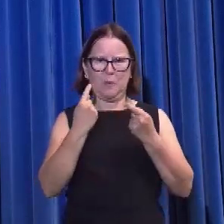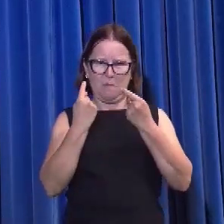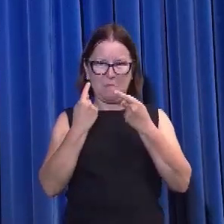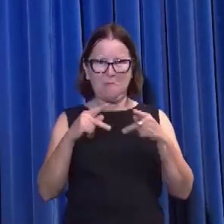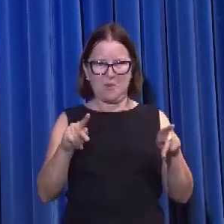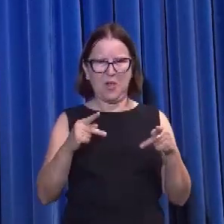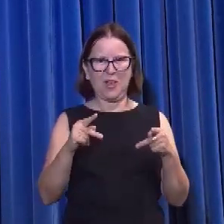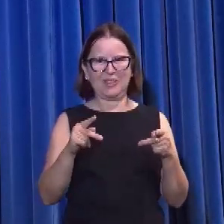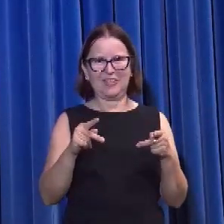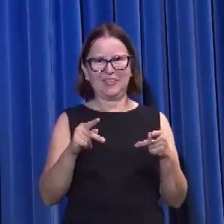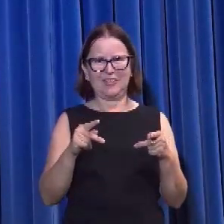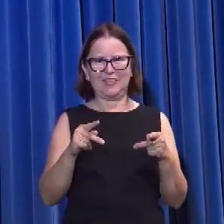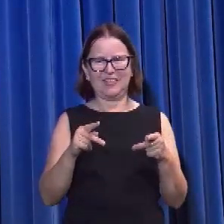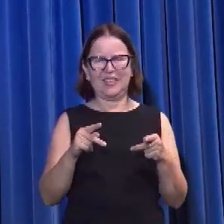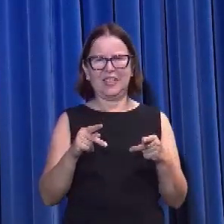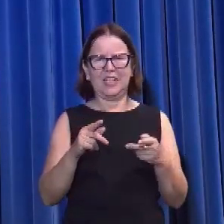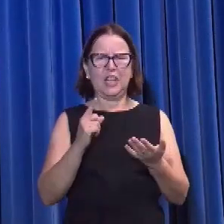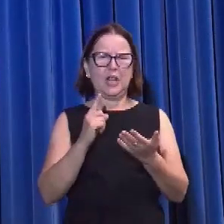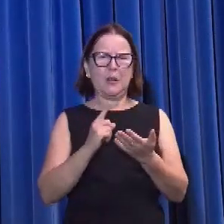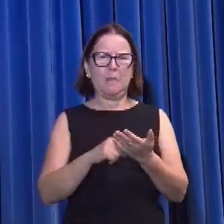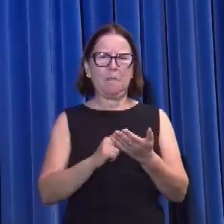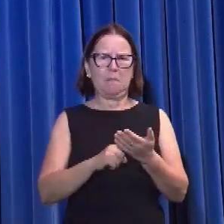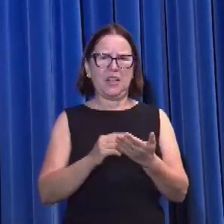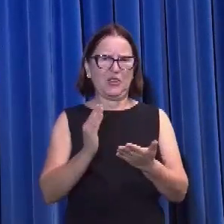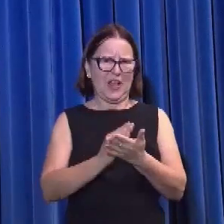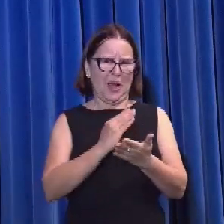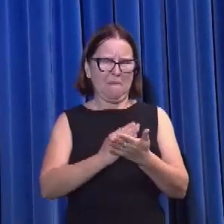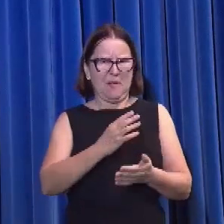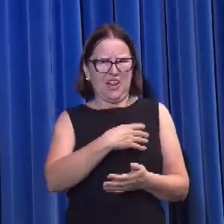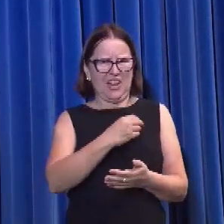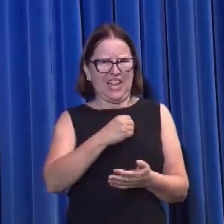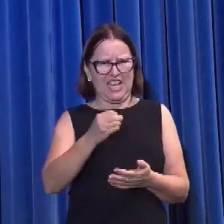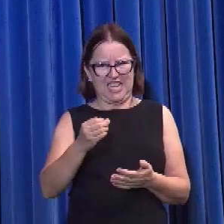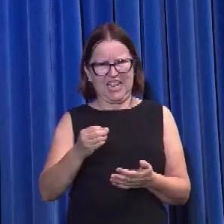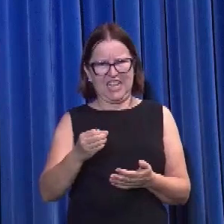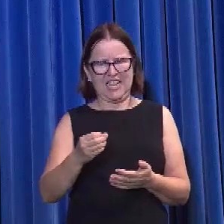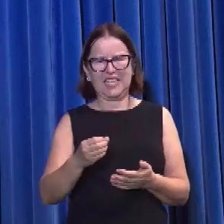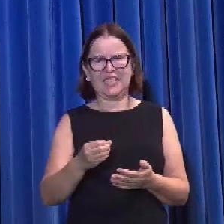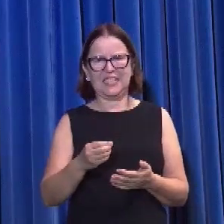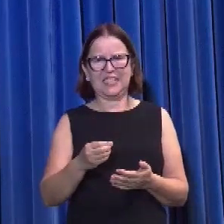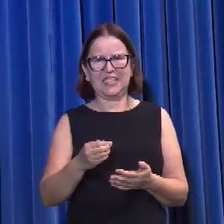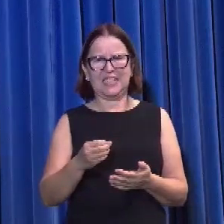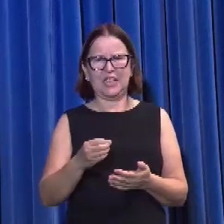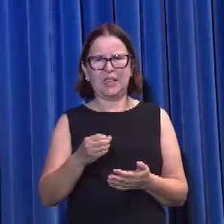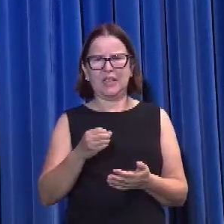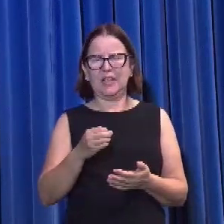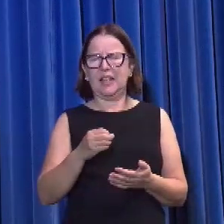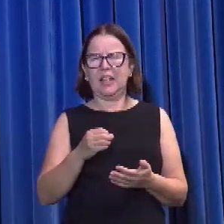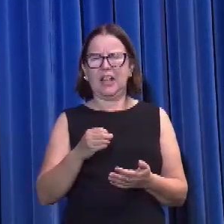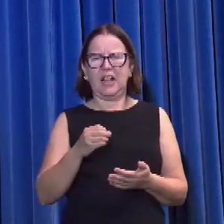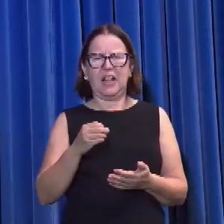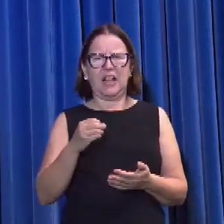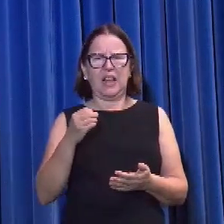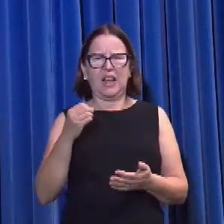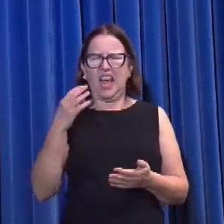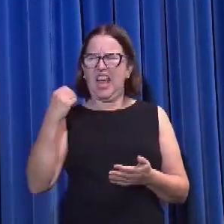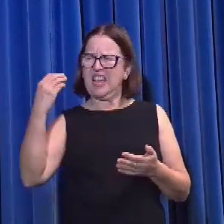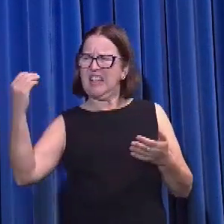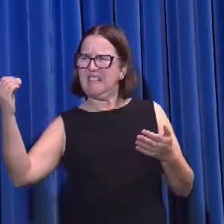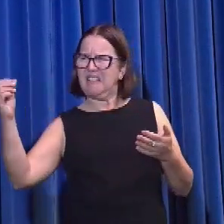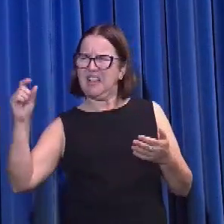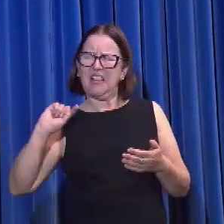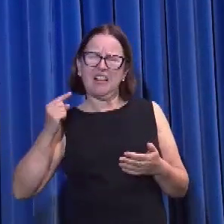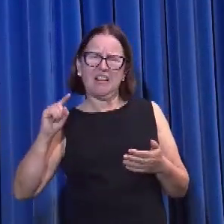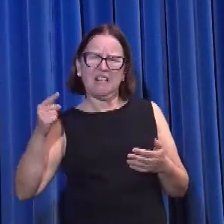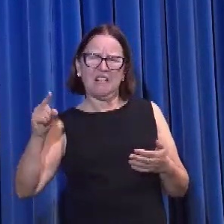não quero mais ficar aqui, me dá a parte, me dá, vou-me embora. Foi, se chafurdou, caiu na lama, ficou